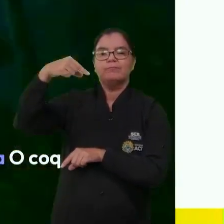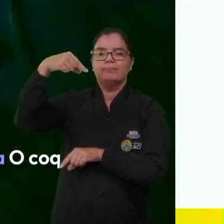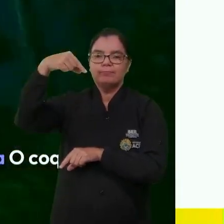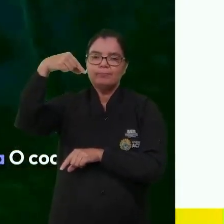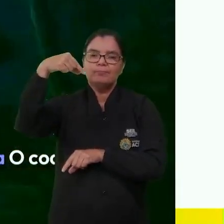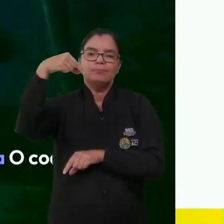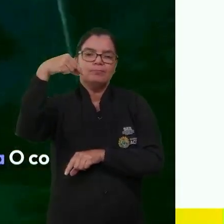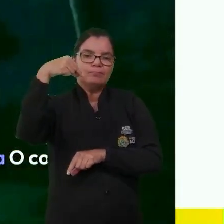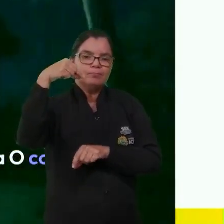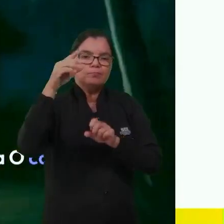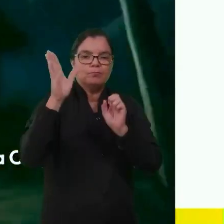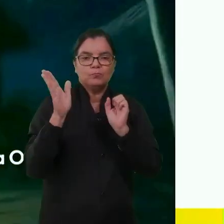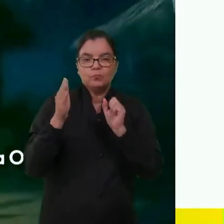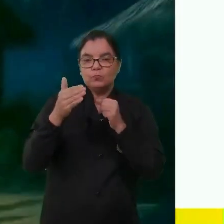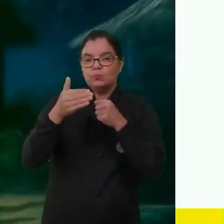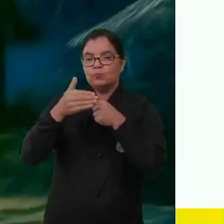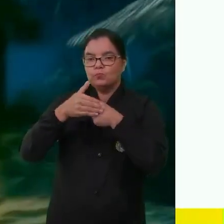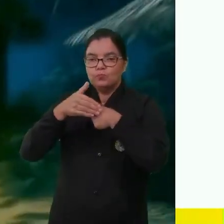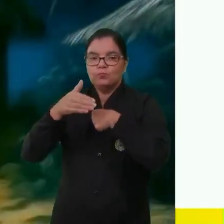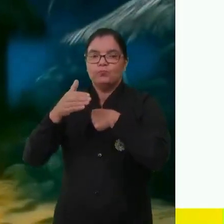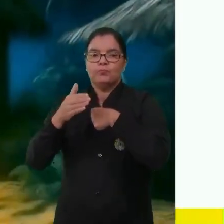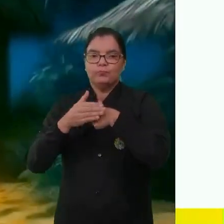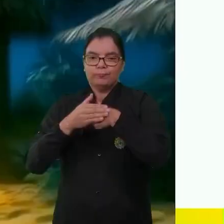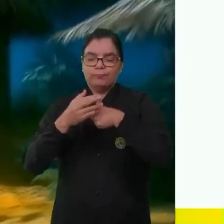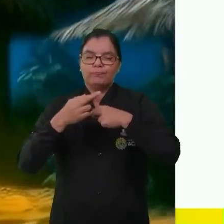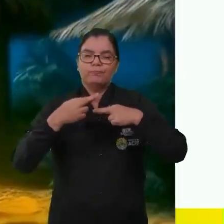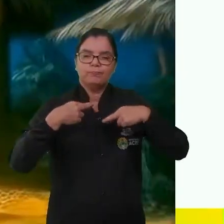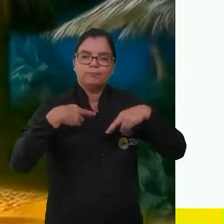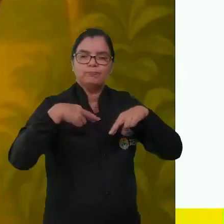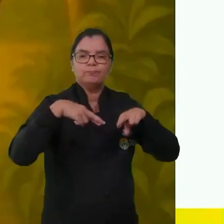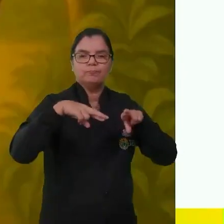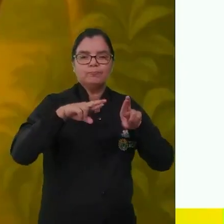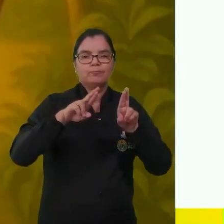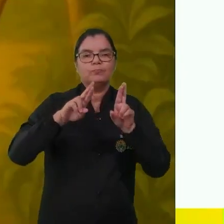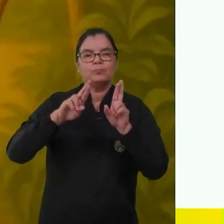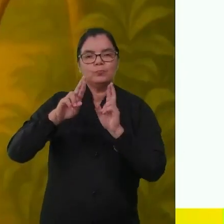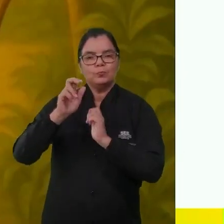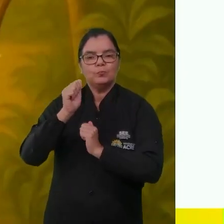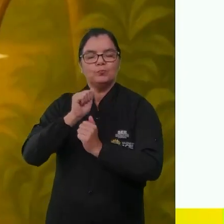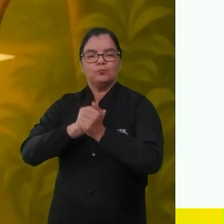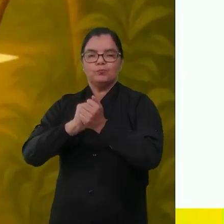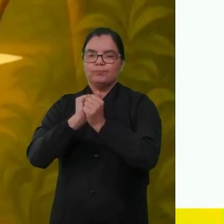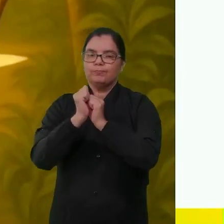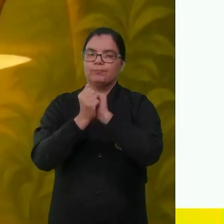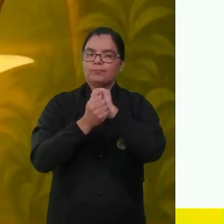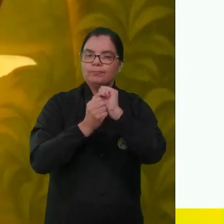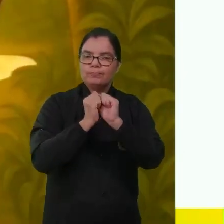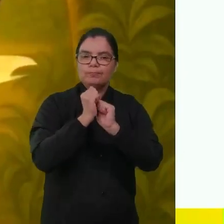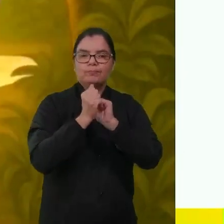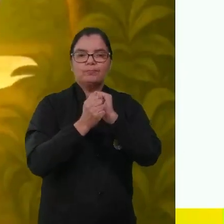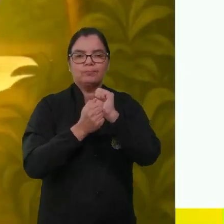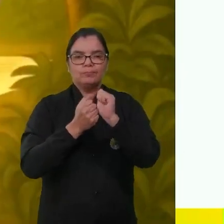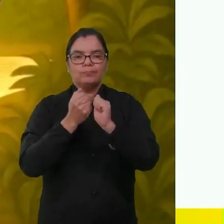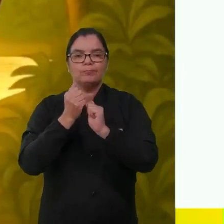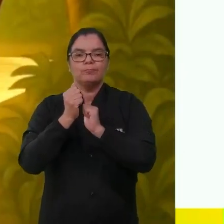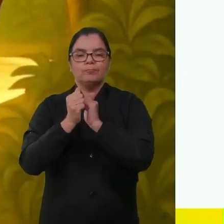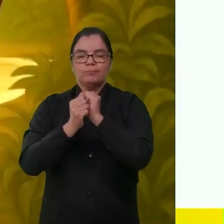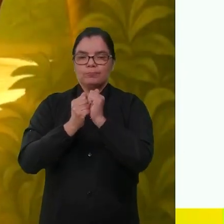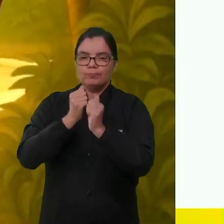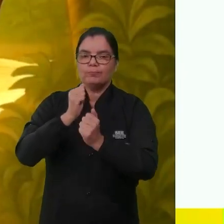embala a cabana, o coqueiro balança o sal, Índia dos lábios de mel,